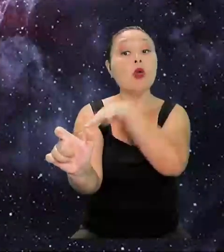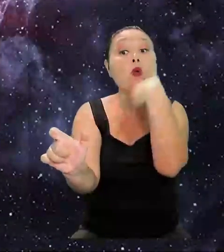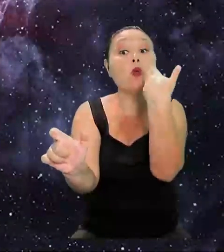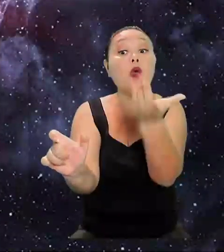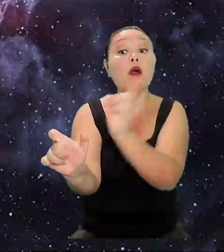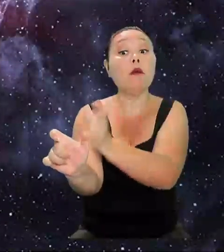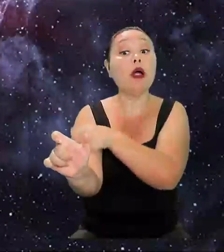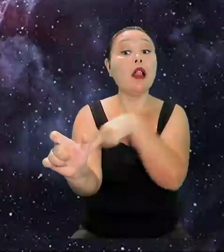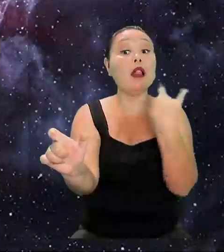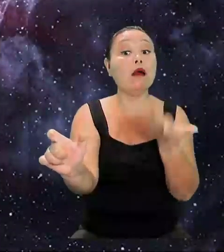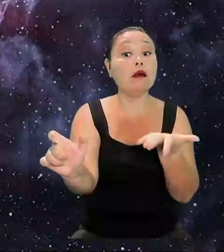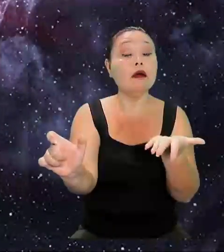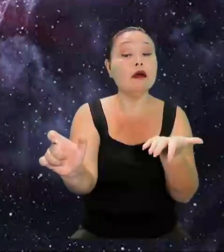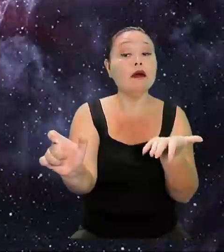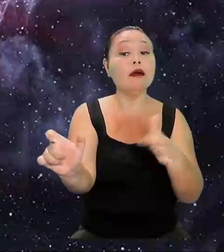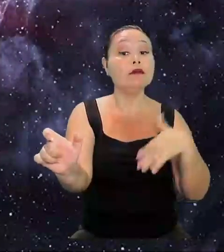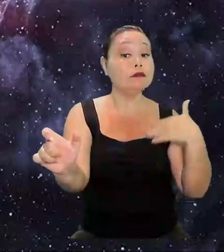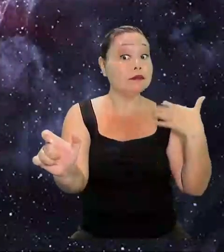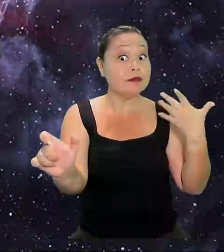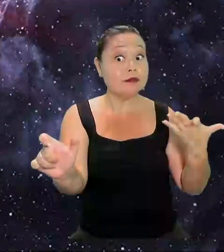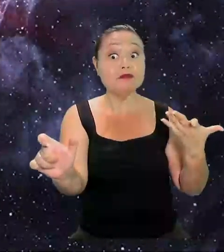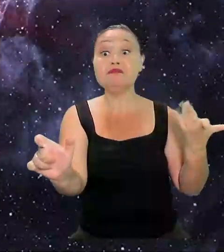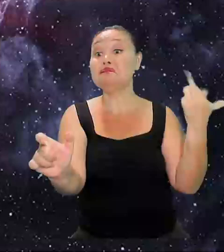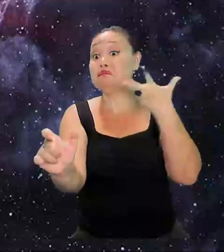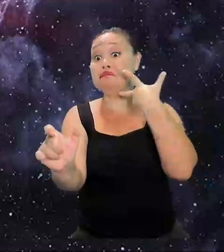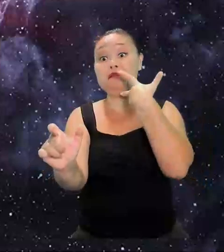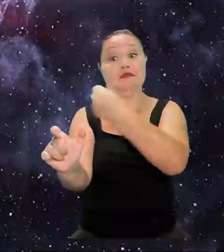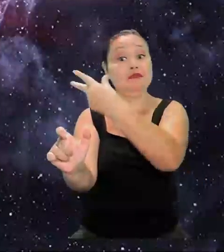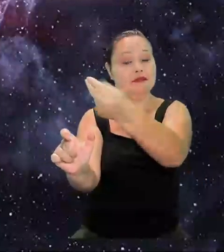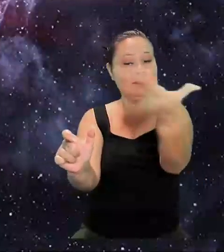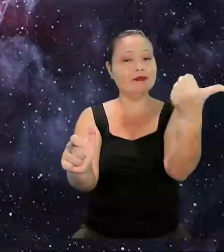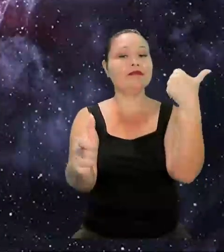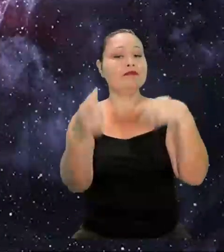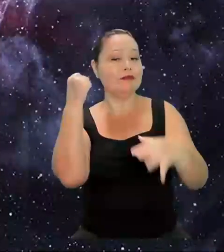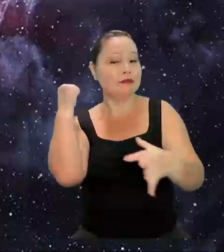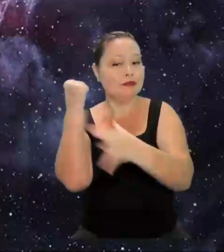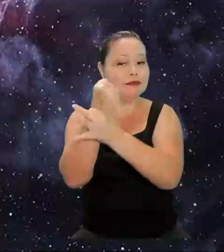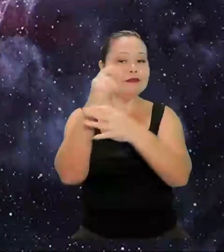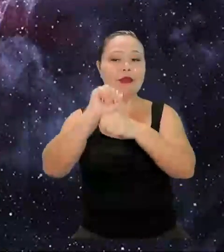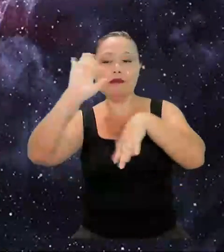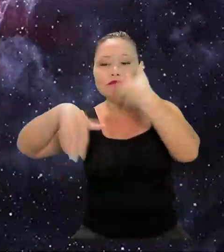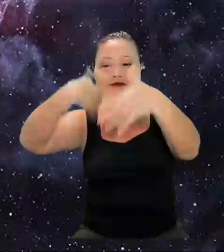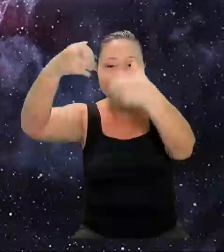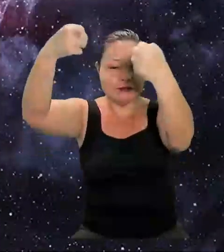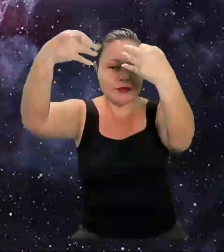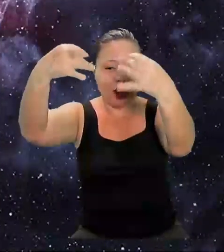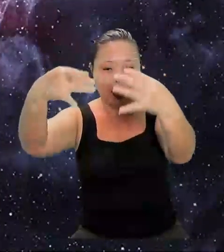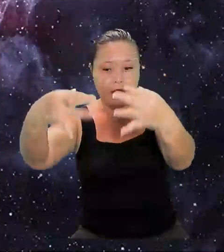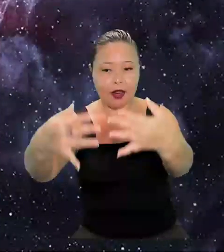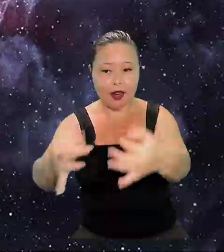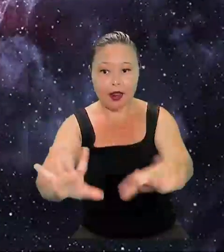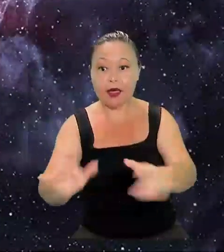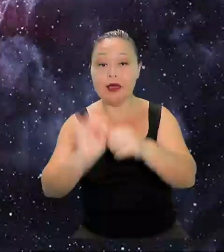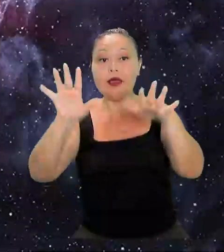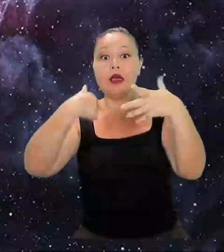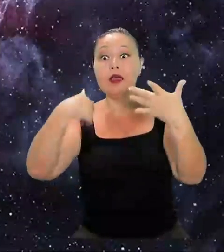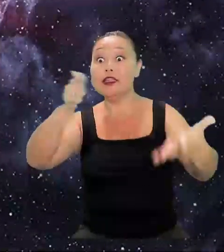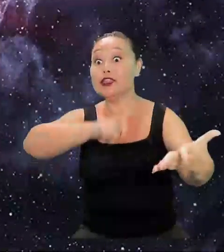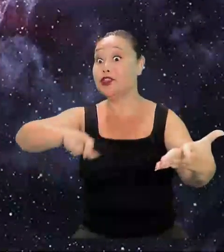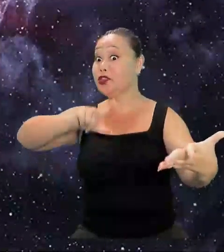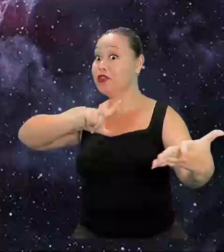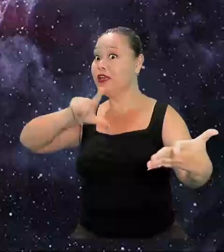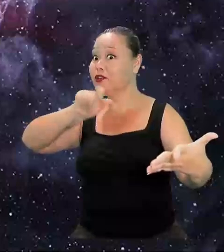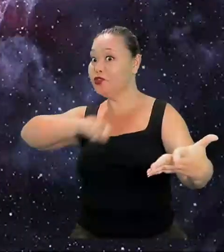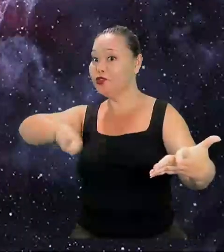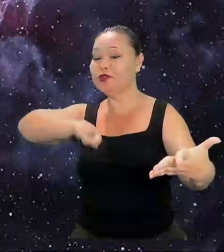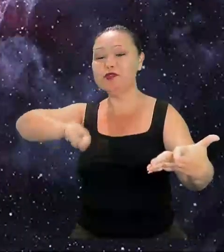qual é essa palavra-chave, aí é sucesso garantido, porque de lá você destrincha o restante, tá certo? Aí muitos ficam assim... Tem que ticar